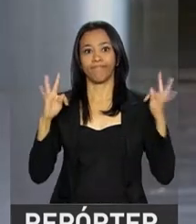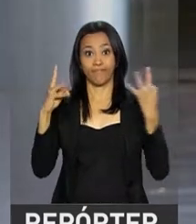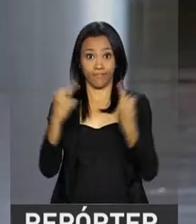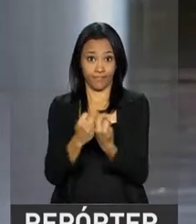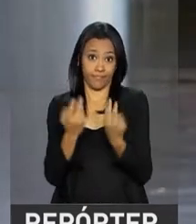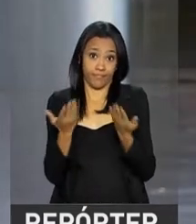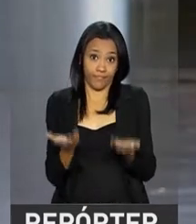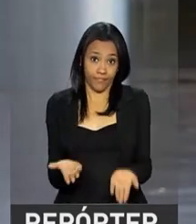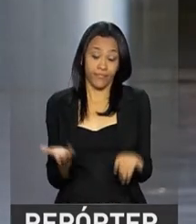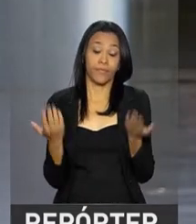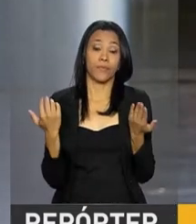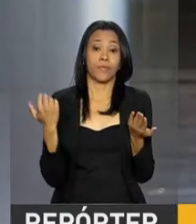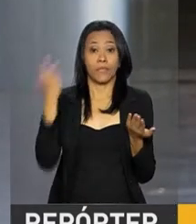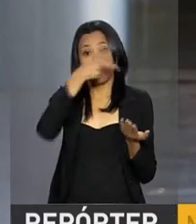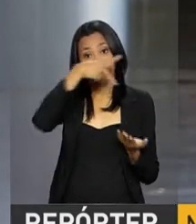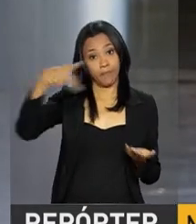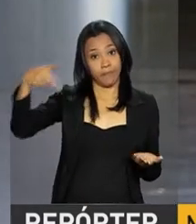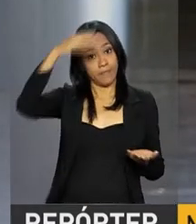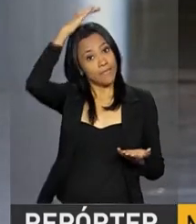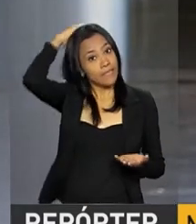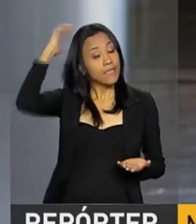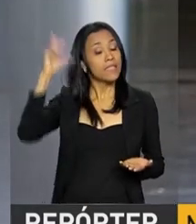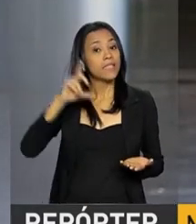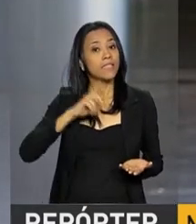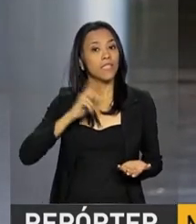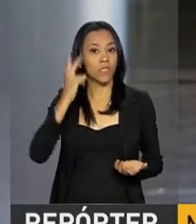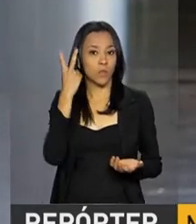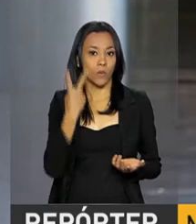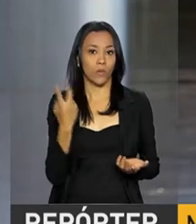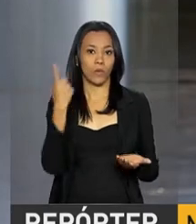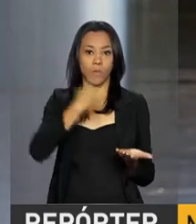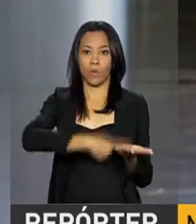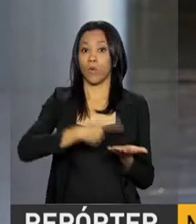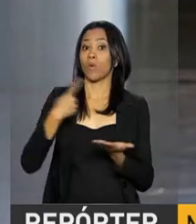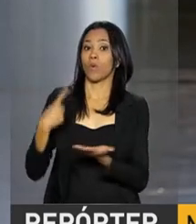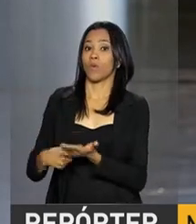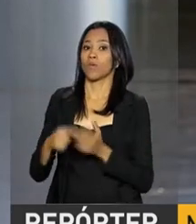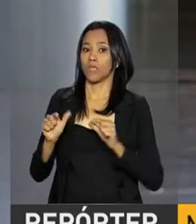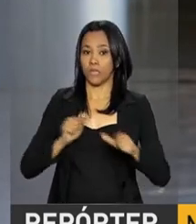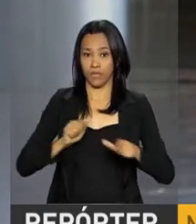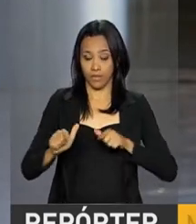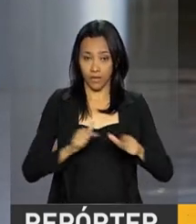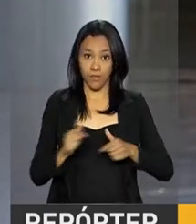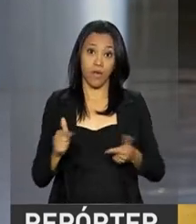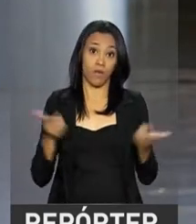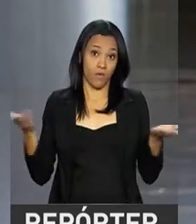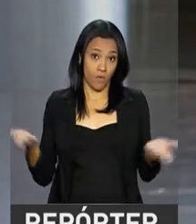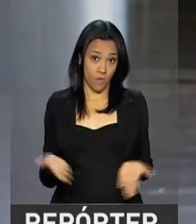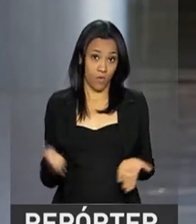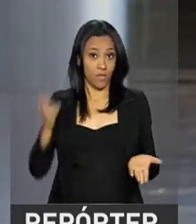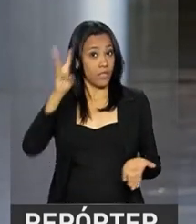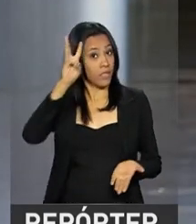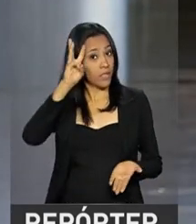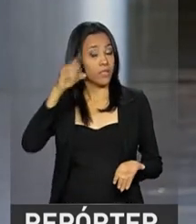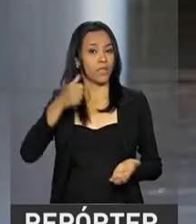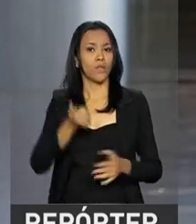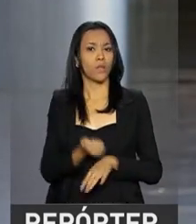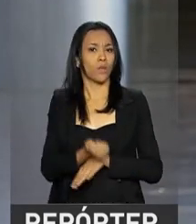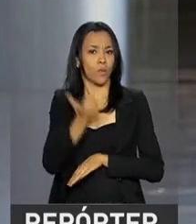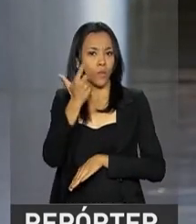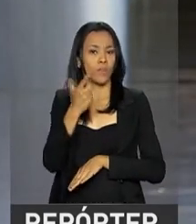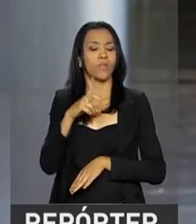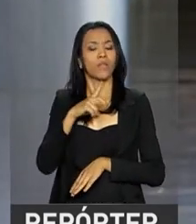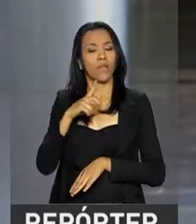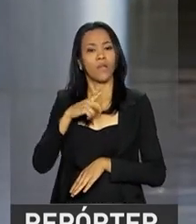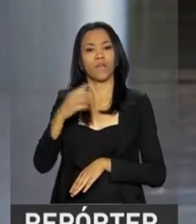isso por enquanto o presidente michel temer tem apenas dois compromissos na agenda oficial desta terça feira ao meio dia ele recebe